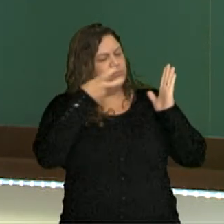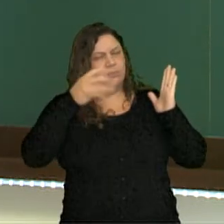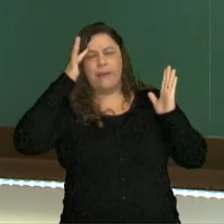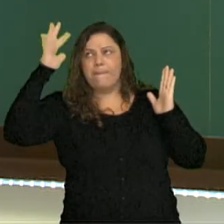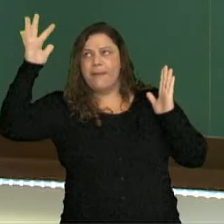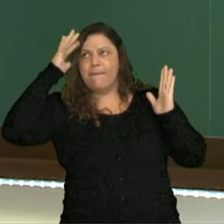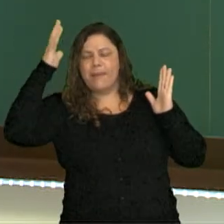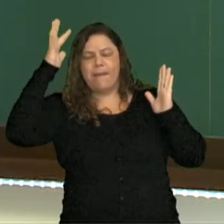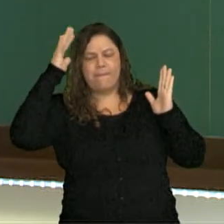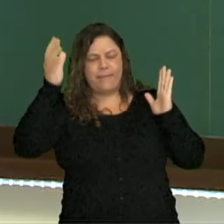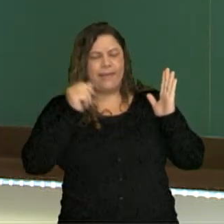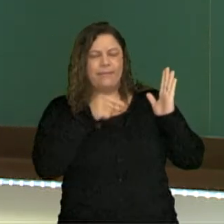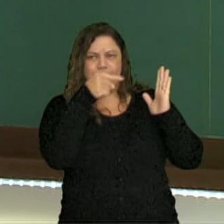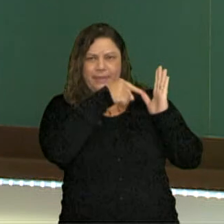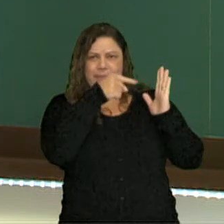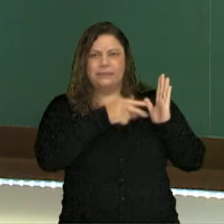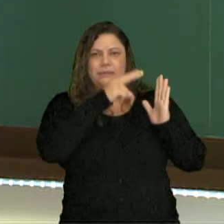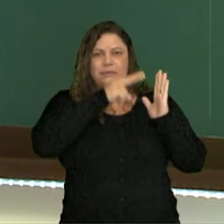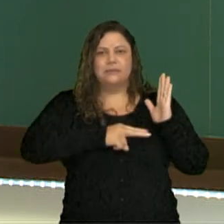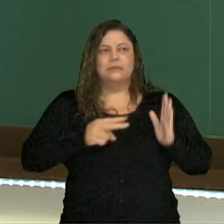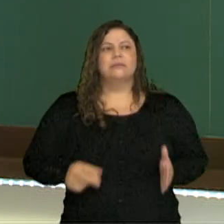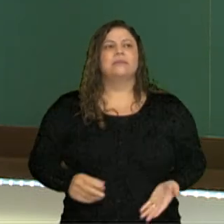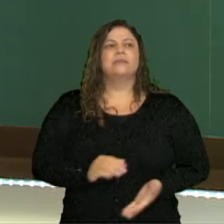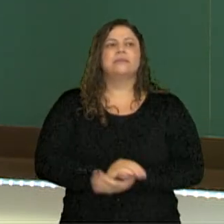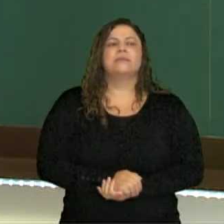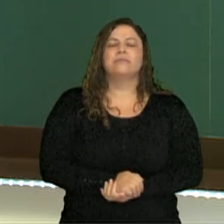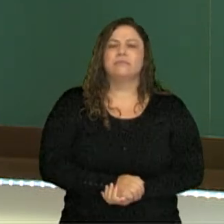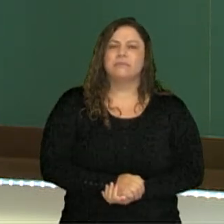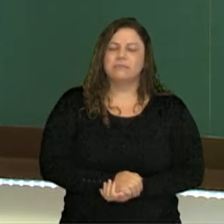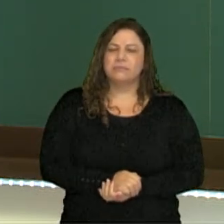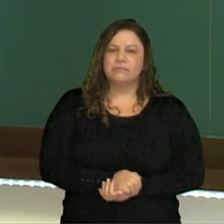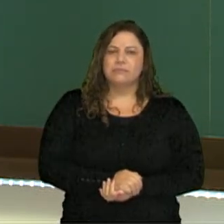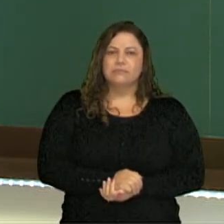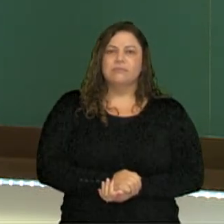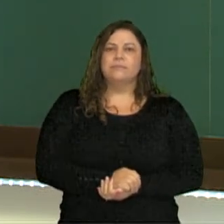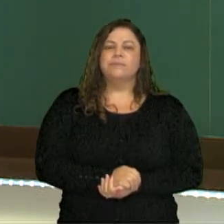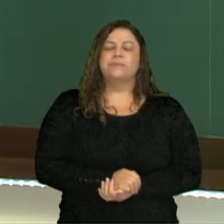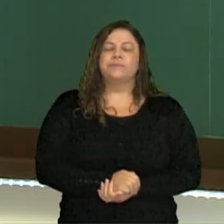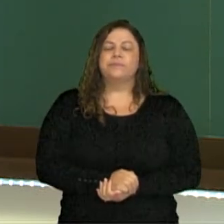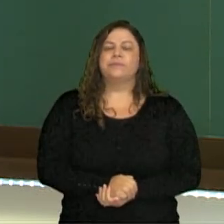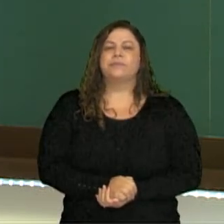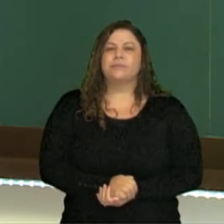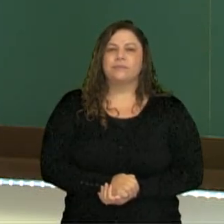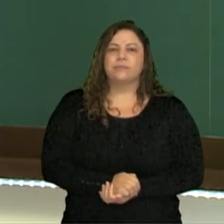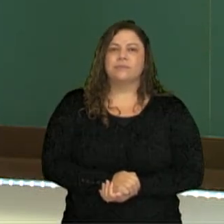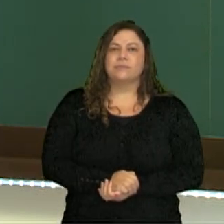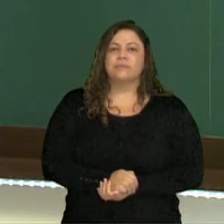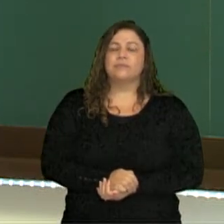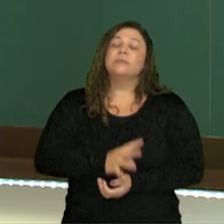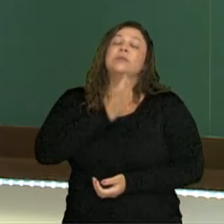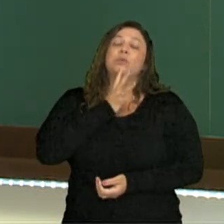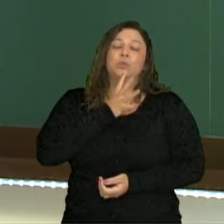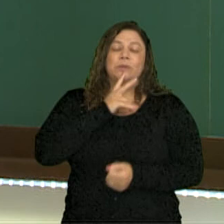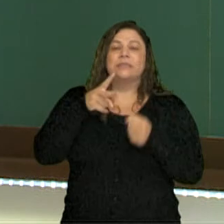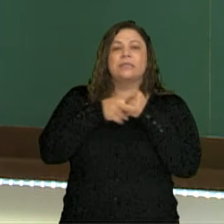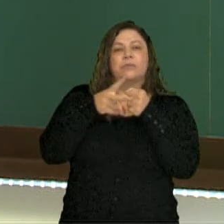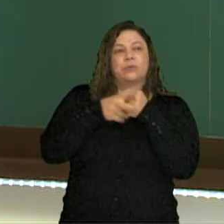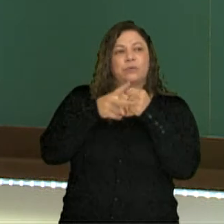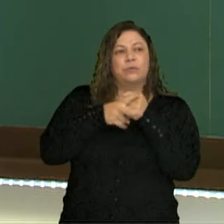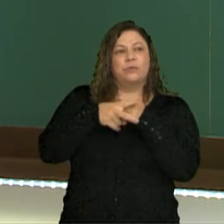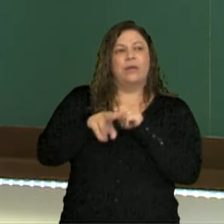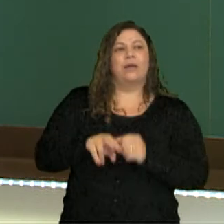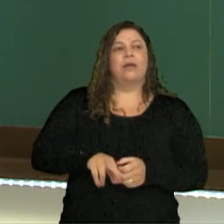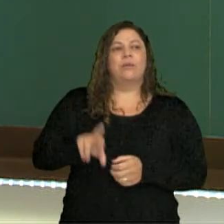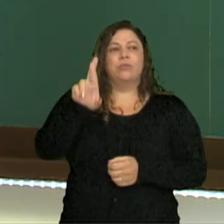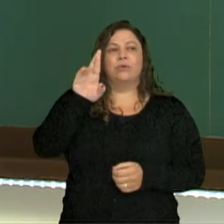que está nas entrelinhas. Vimos lá a conjugação do verbo rendir. Conhecemos esse verbo aí, esse verbo